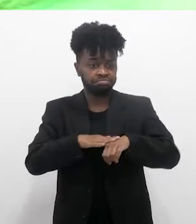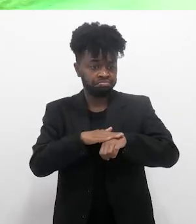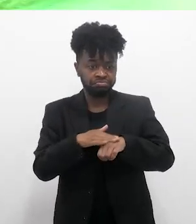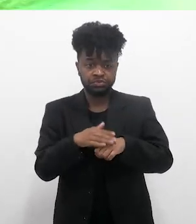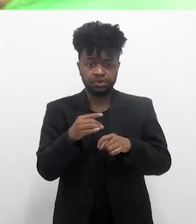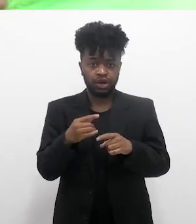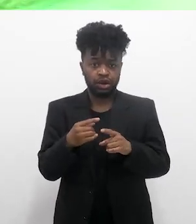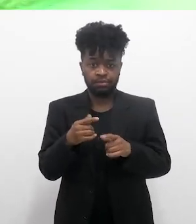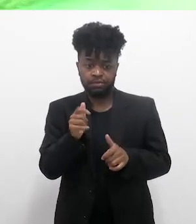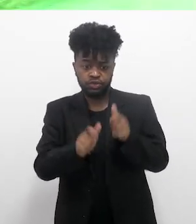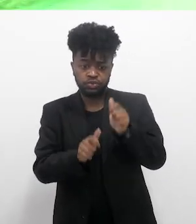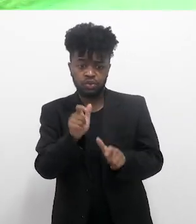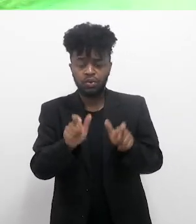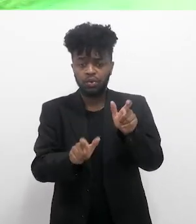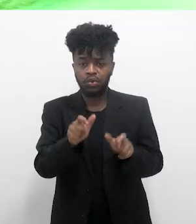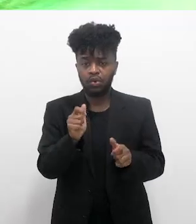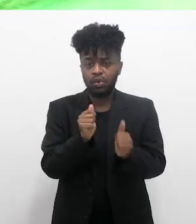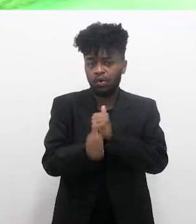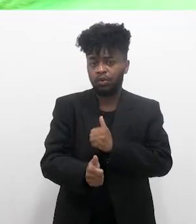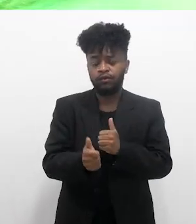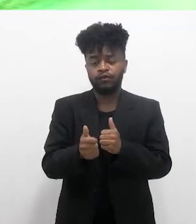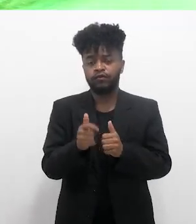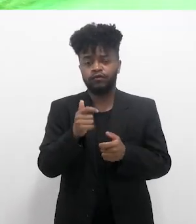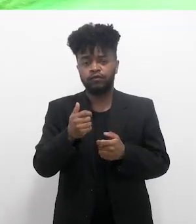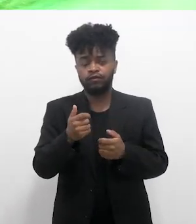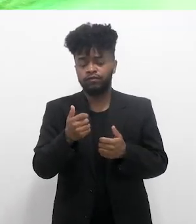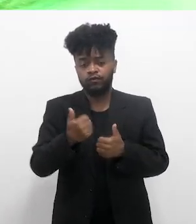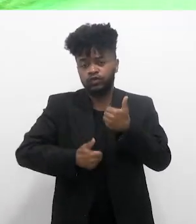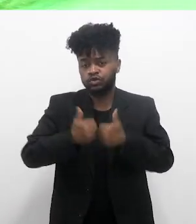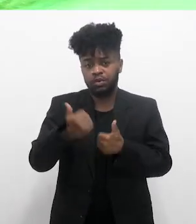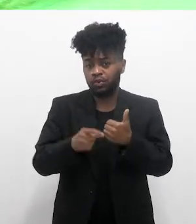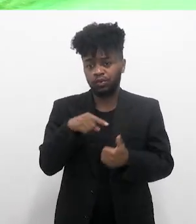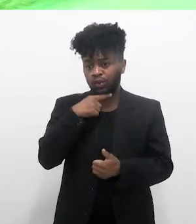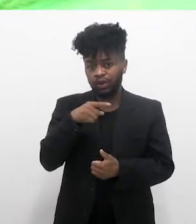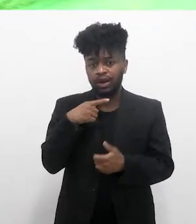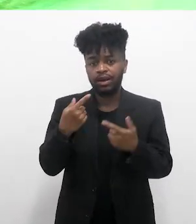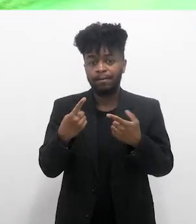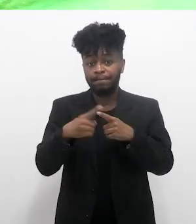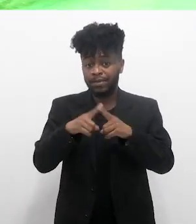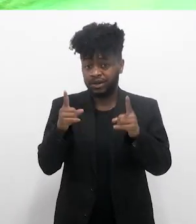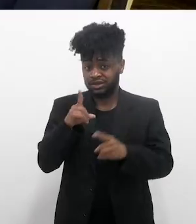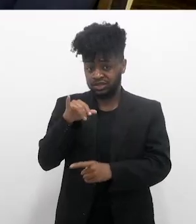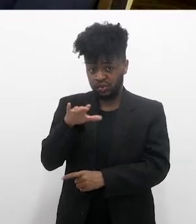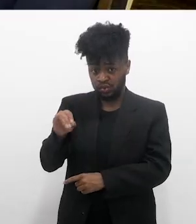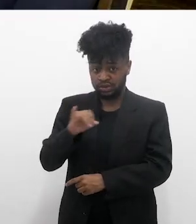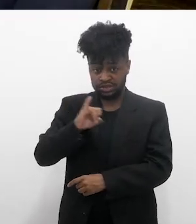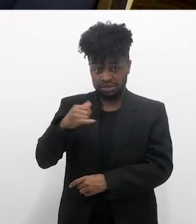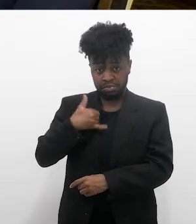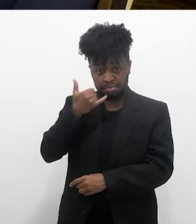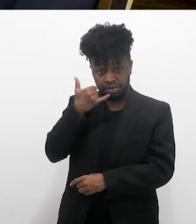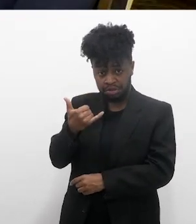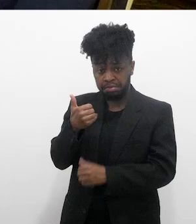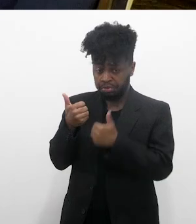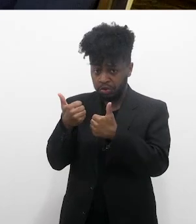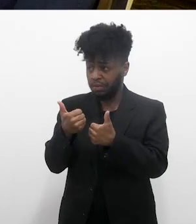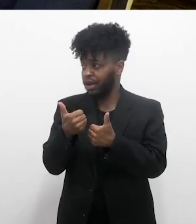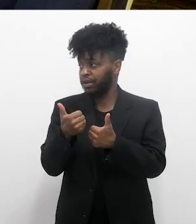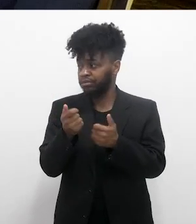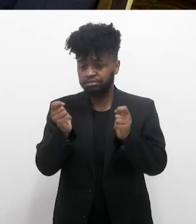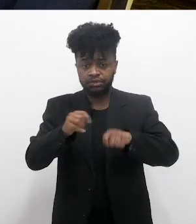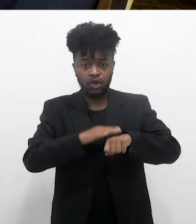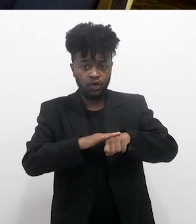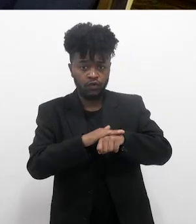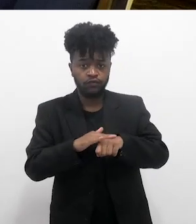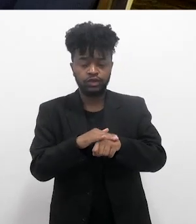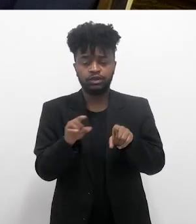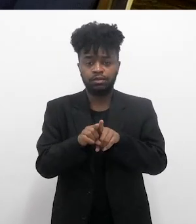vôlei, natação, mas jogador de futebol tem que pedir permissão a B ou C. O Zico, eu ligo para ele. E aí, Zico, tá bom, a gente conversa? Assim era